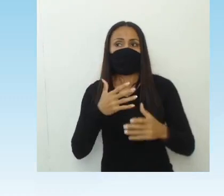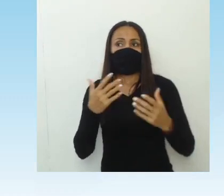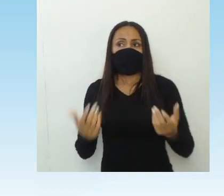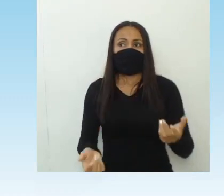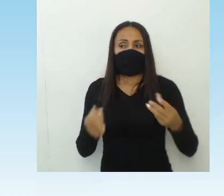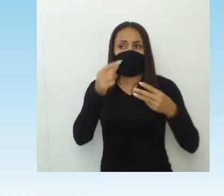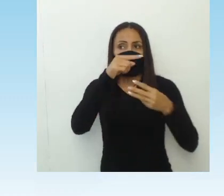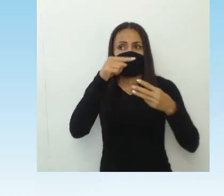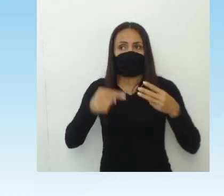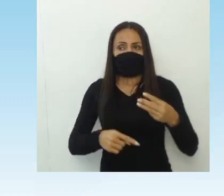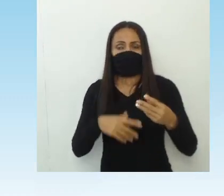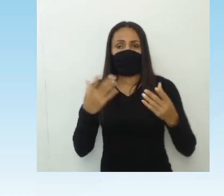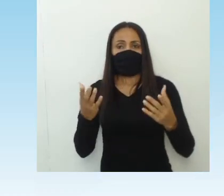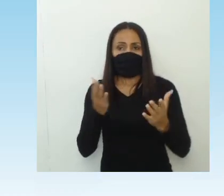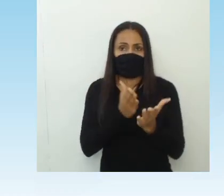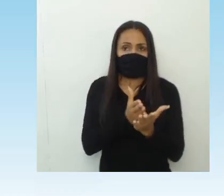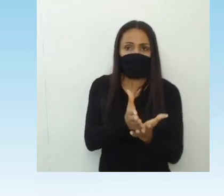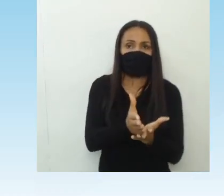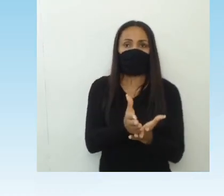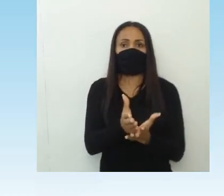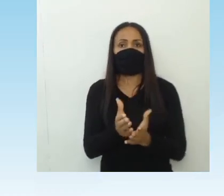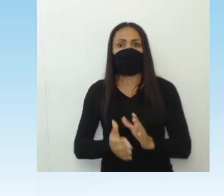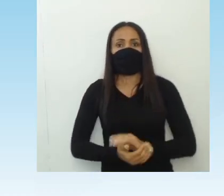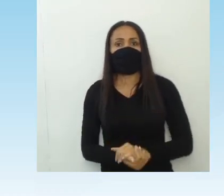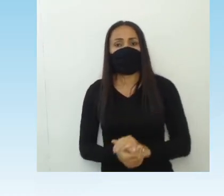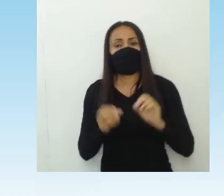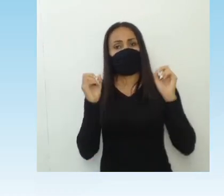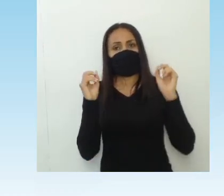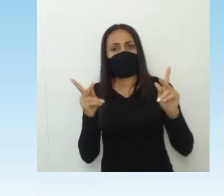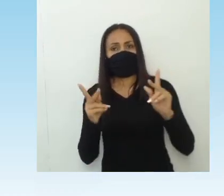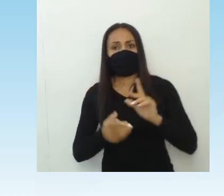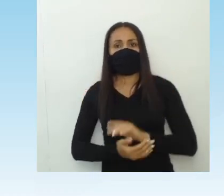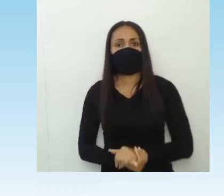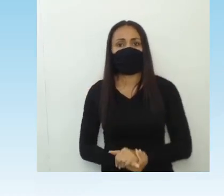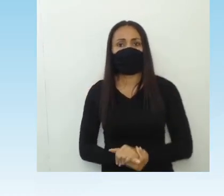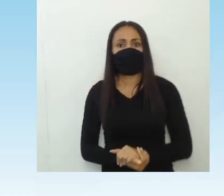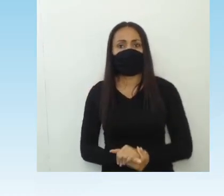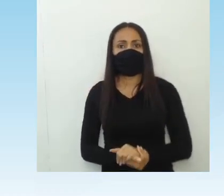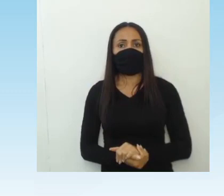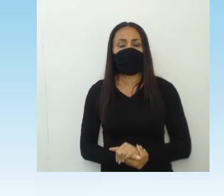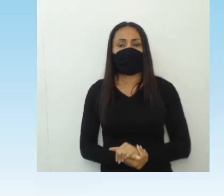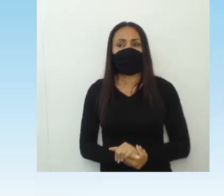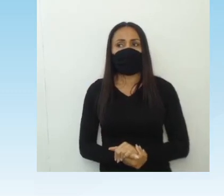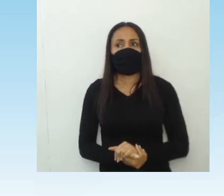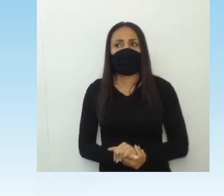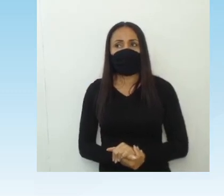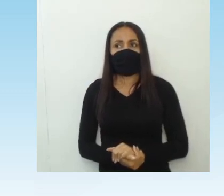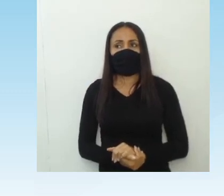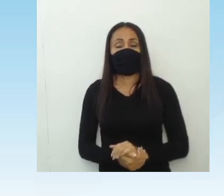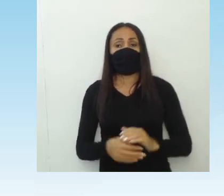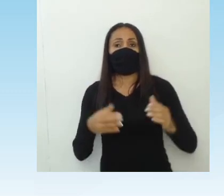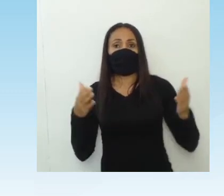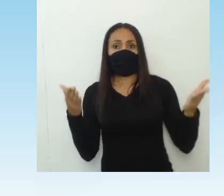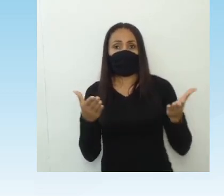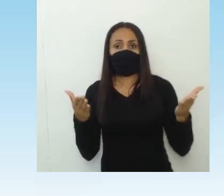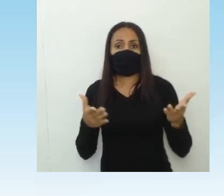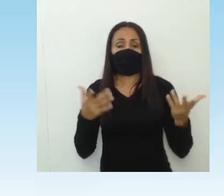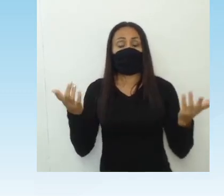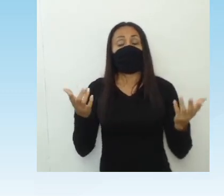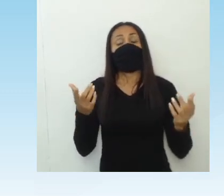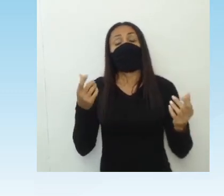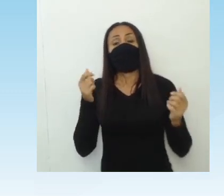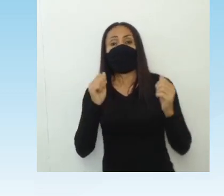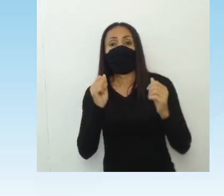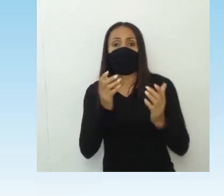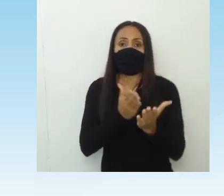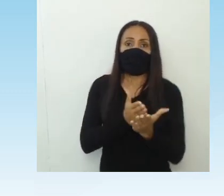formam a ordem. Depois a gente vai falar agora só mais um pouquinho adiante sobre a classe. Então você agora já sabe o que são ordens, e